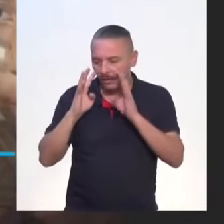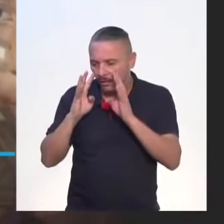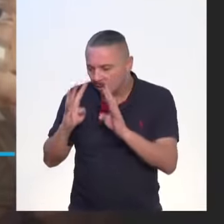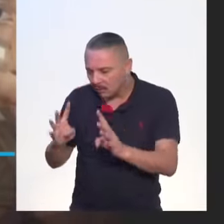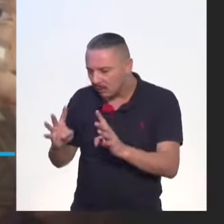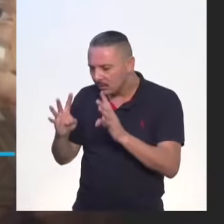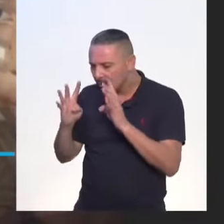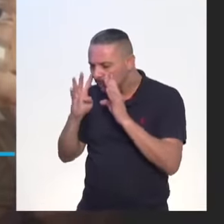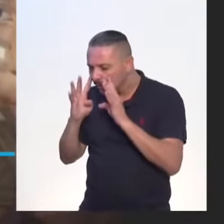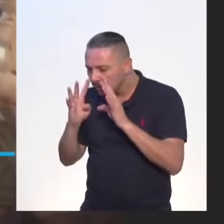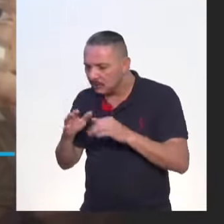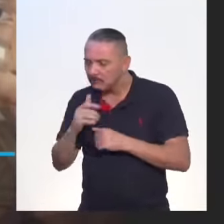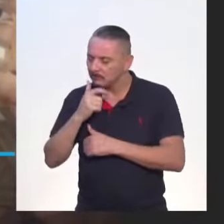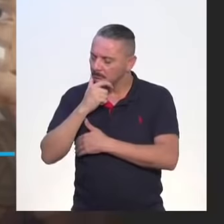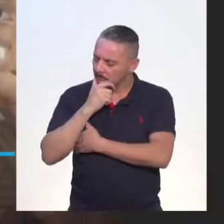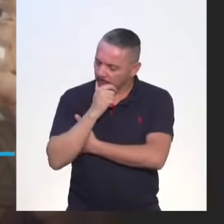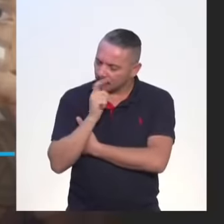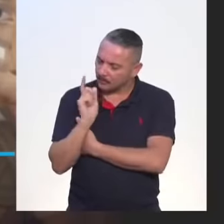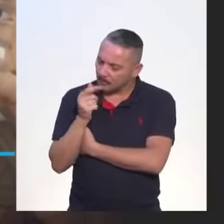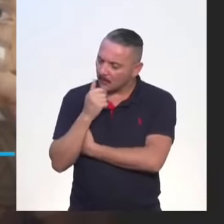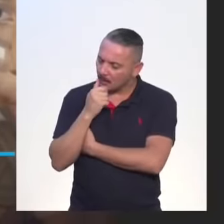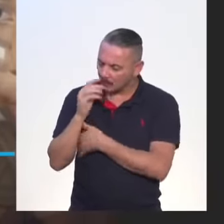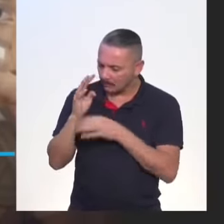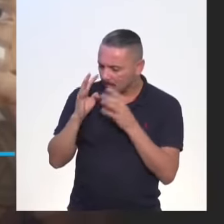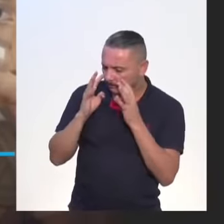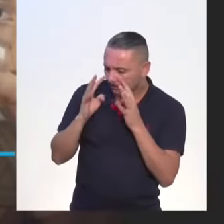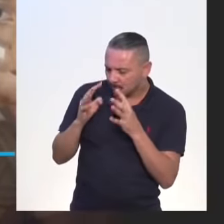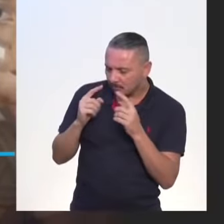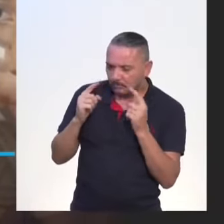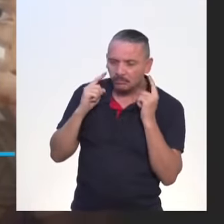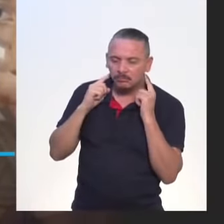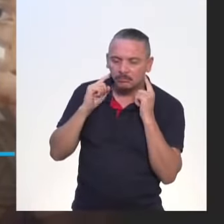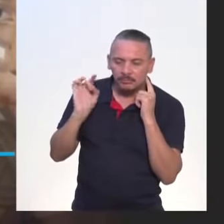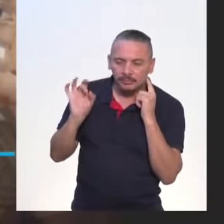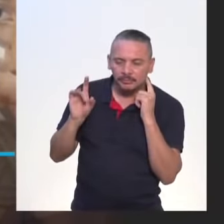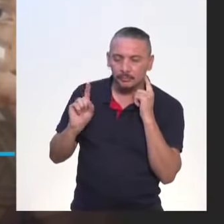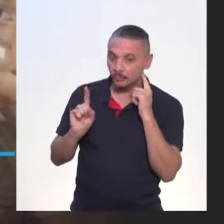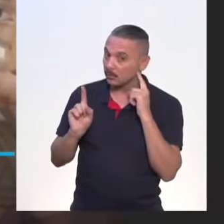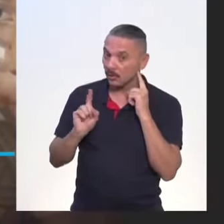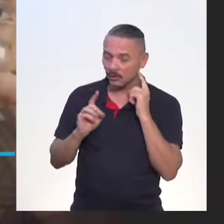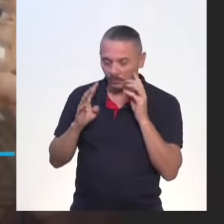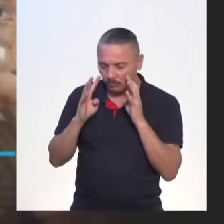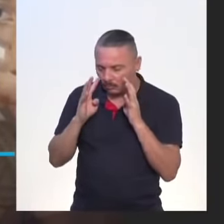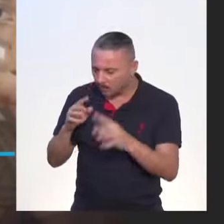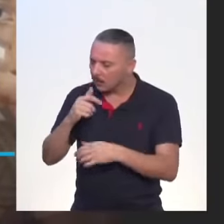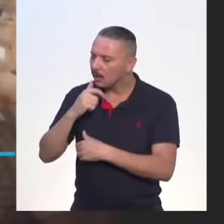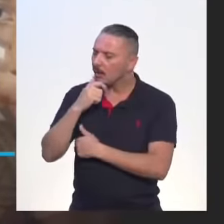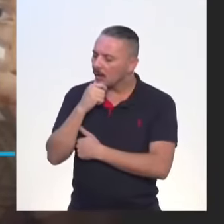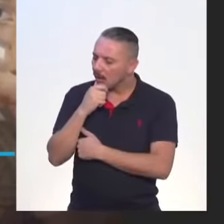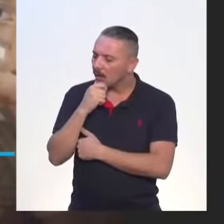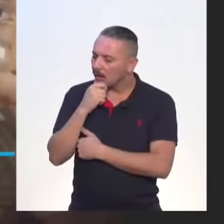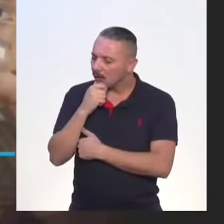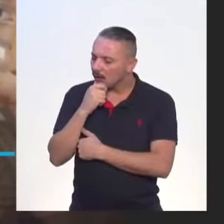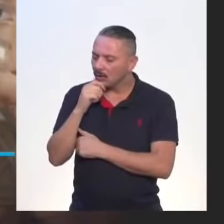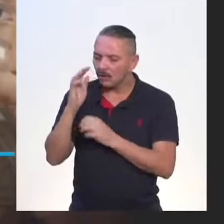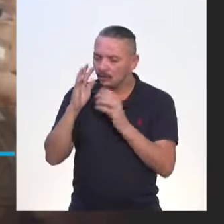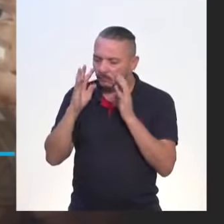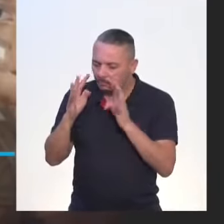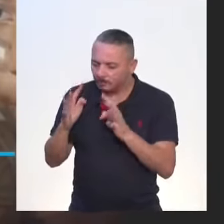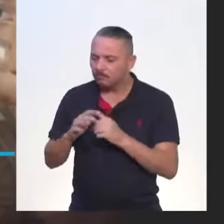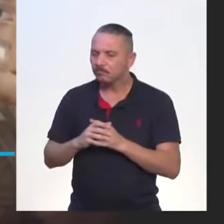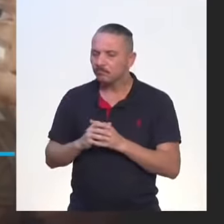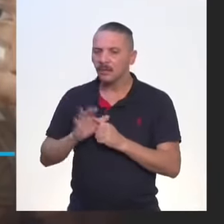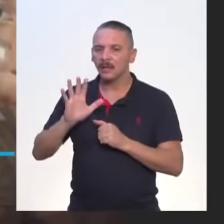gente não pode ouvir só com o ouvido aqui do alto da cabeça. A gente tem que ouvir com esse ouvido,